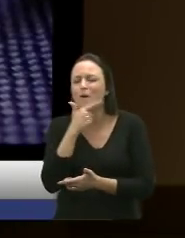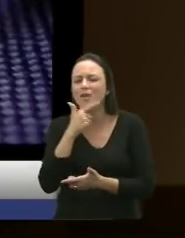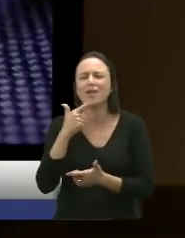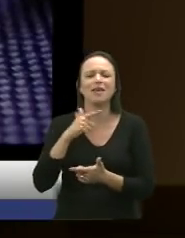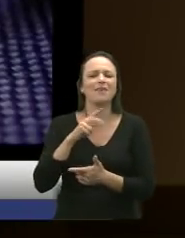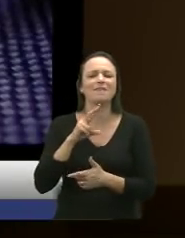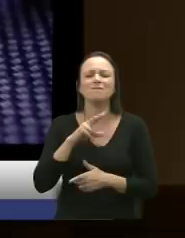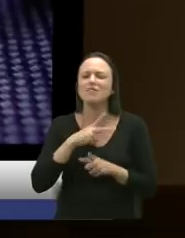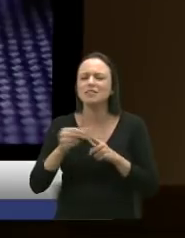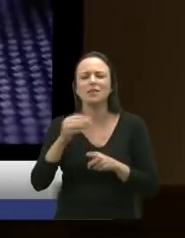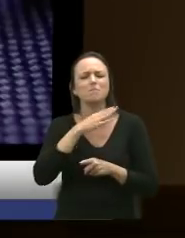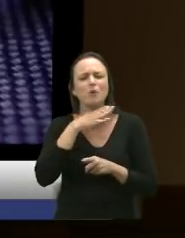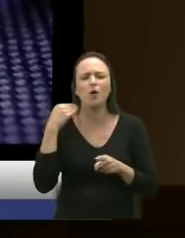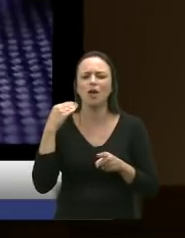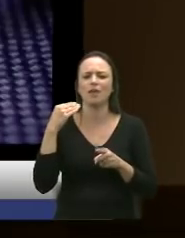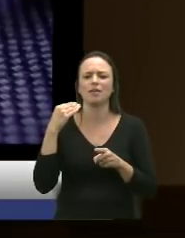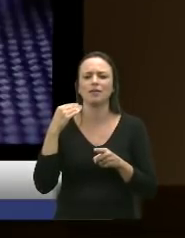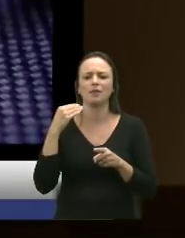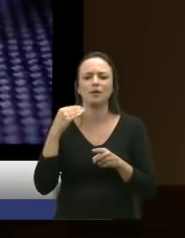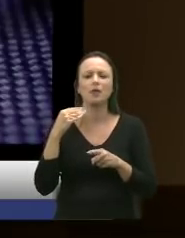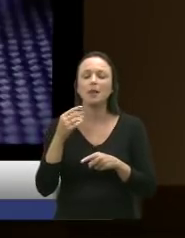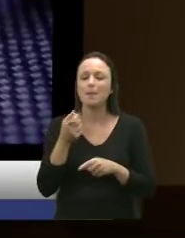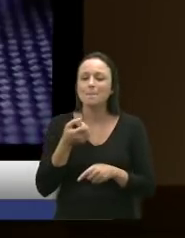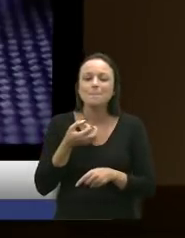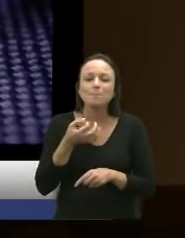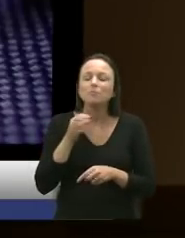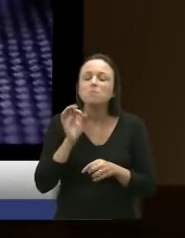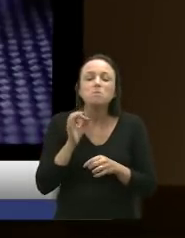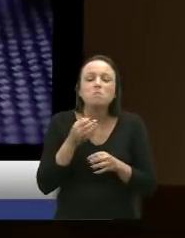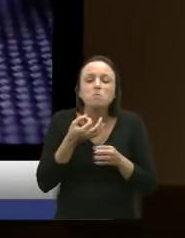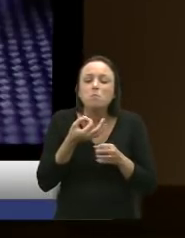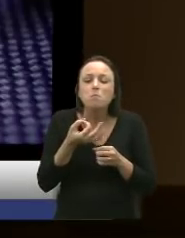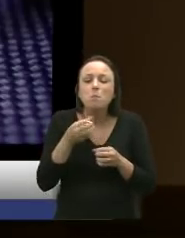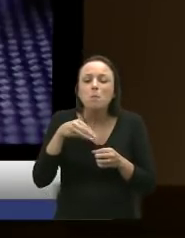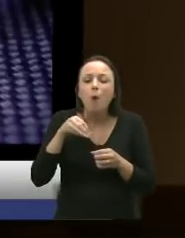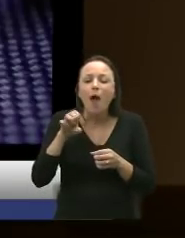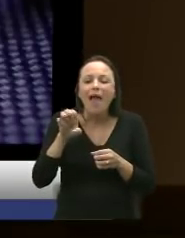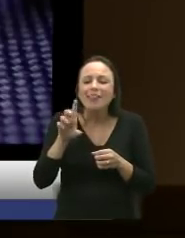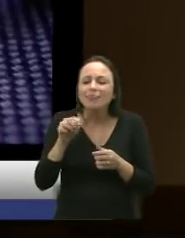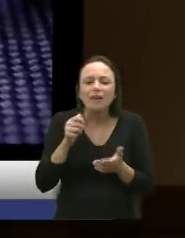vale tudo isso que moeda alguma poderá comprar.